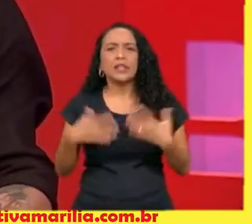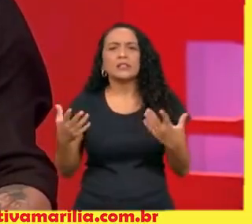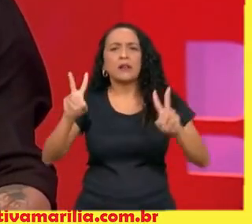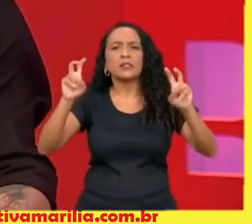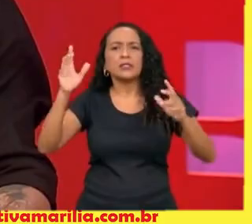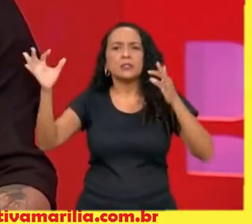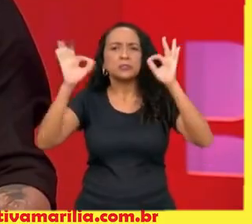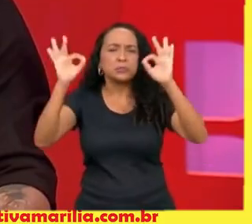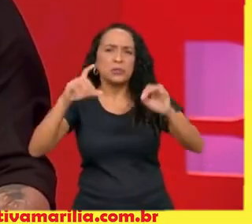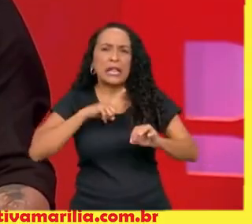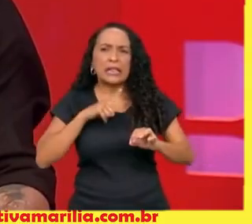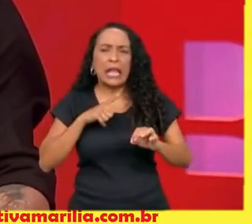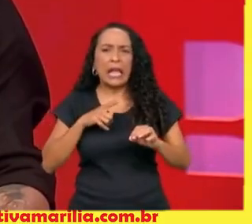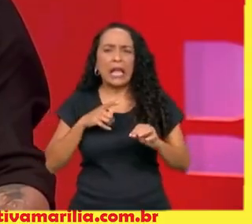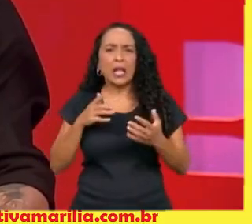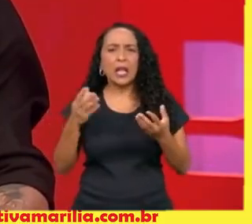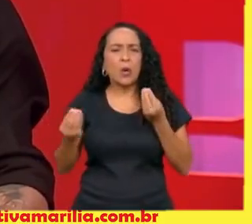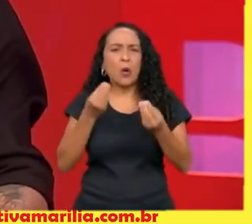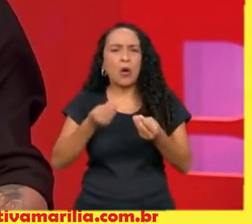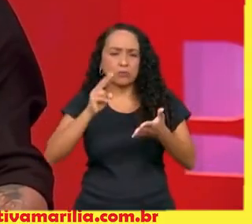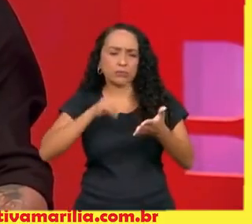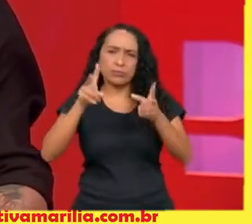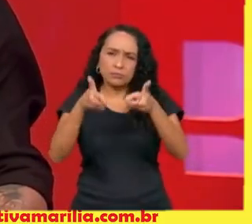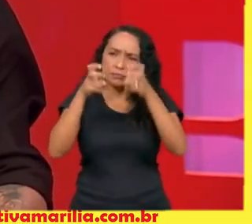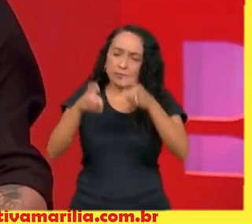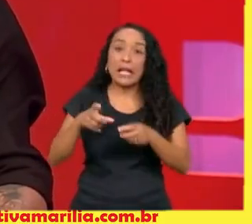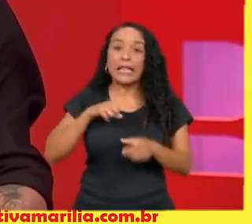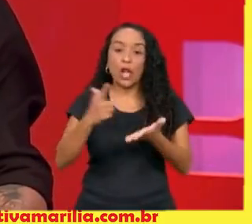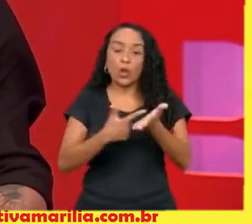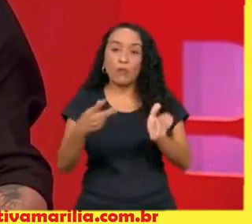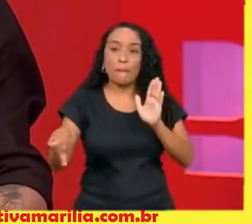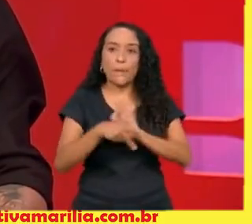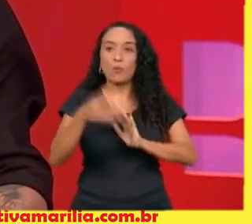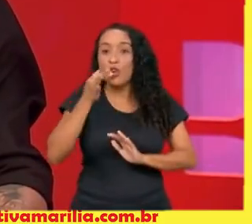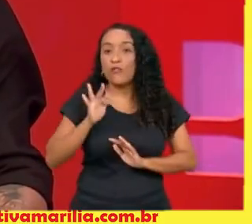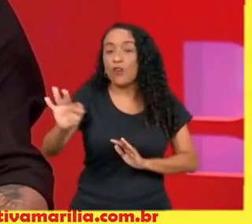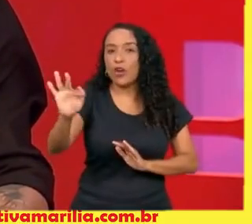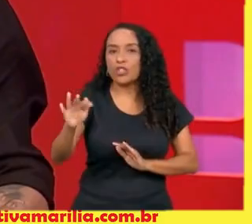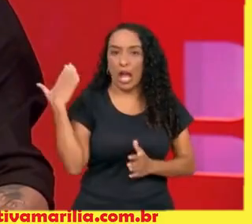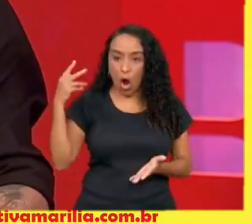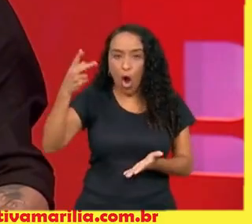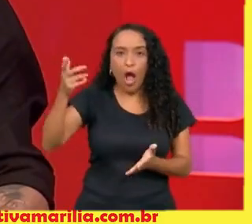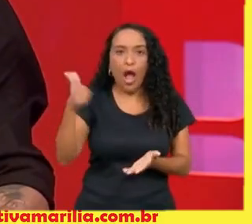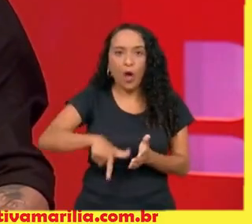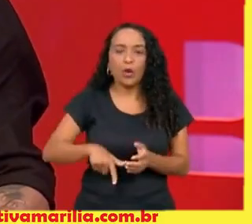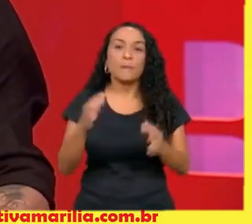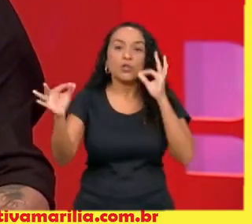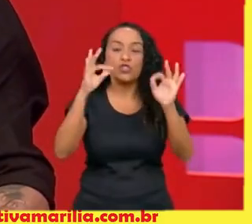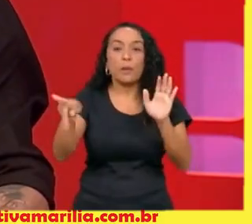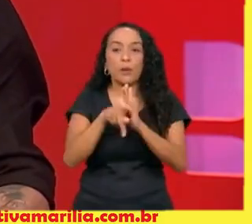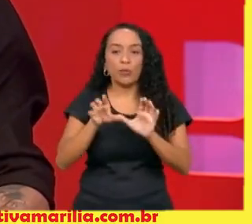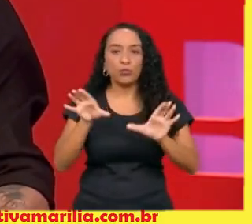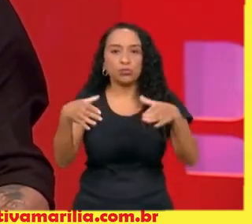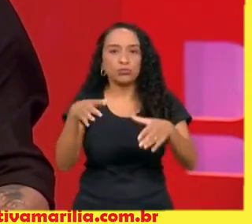chave de leitura para tentar entender esse momento? Por exemplo, o Freud, tem um livro do Freud que voltou muito à moda nos últimos tempos, que é a Psicologia das Massas, né? E